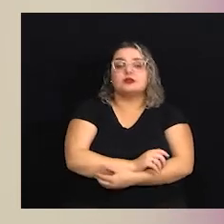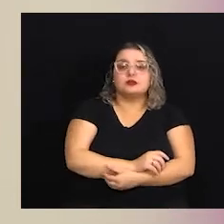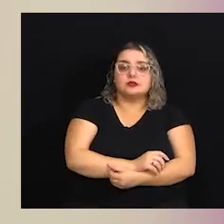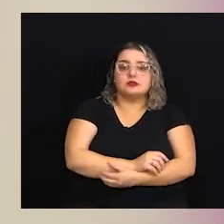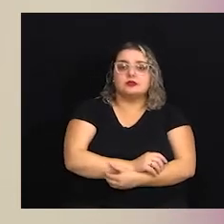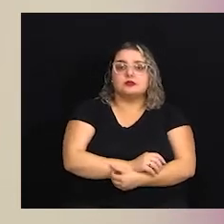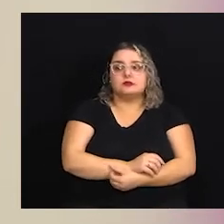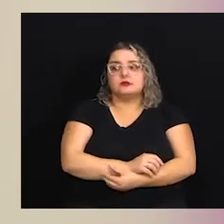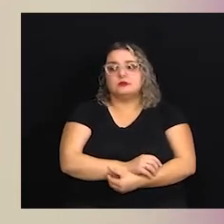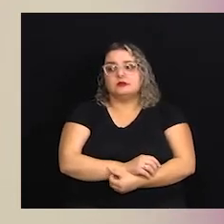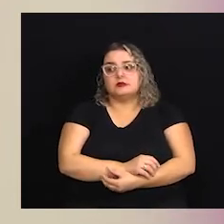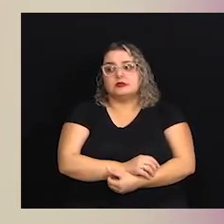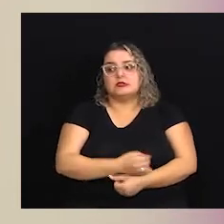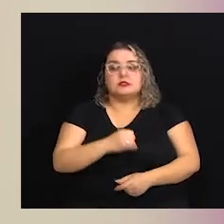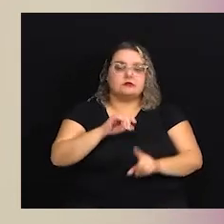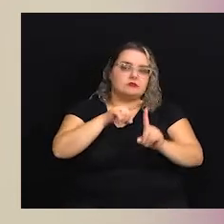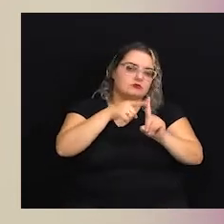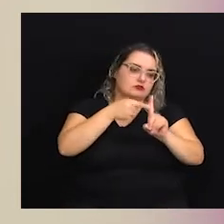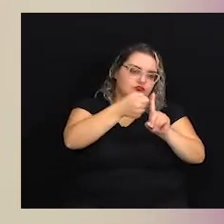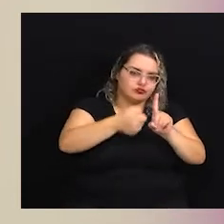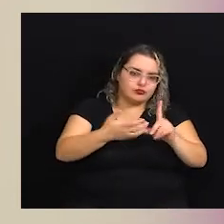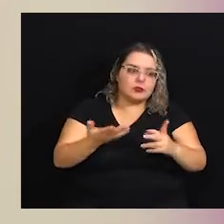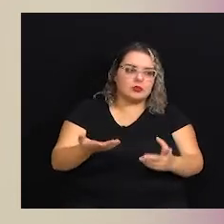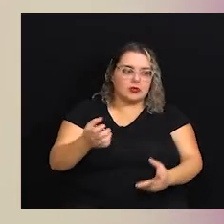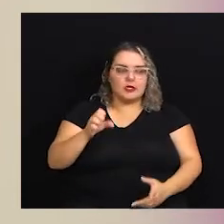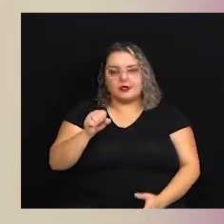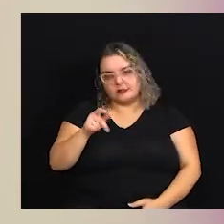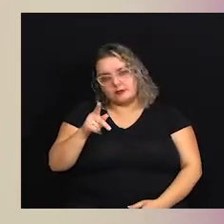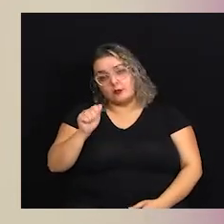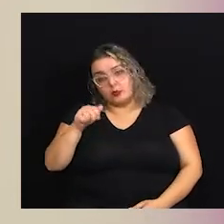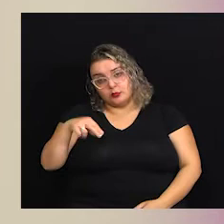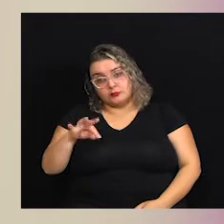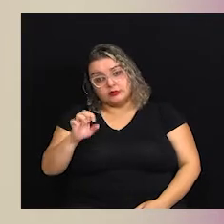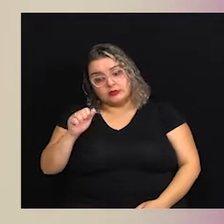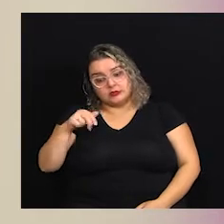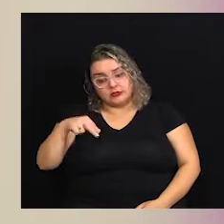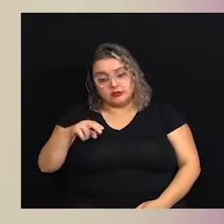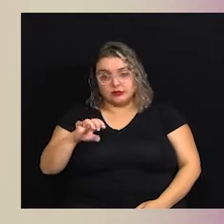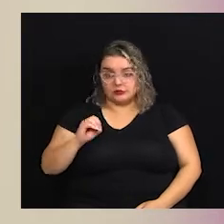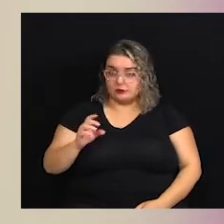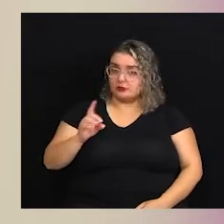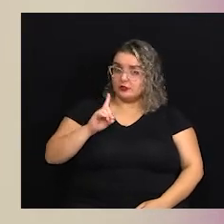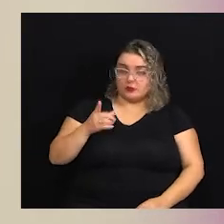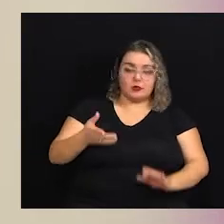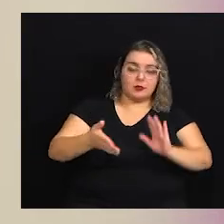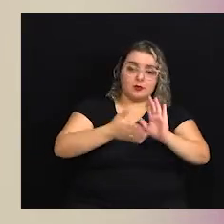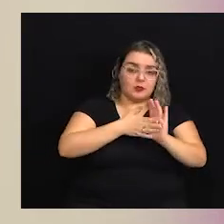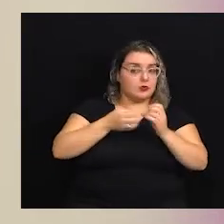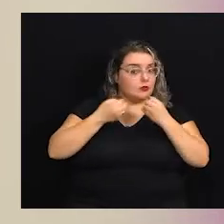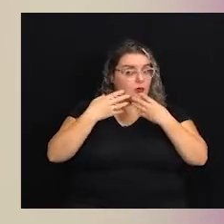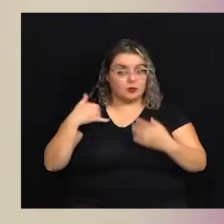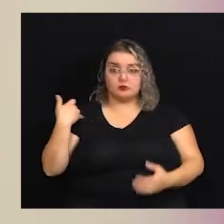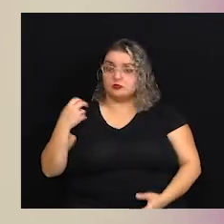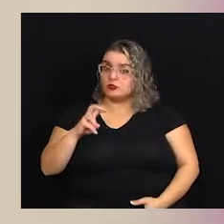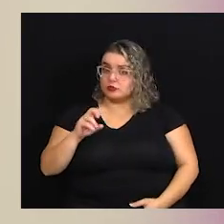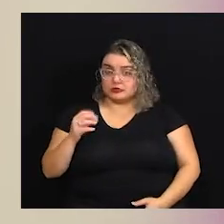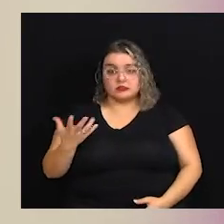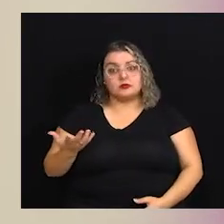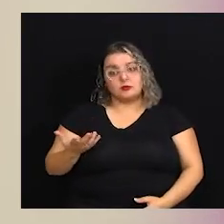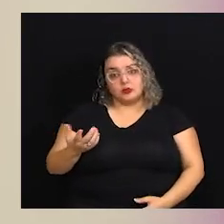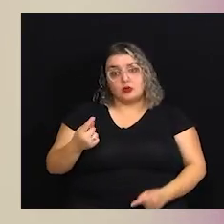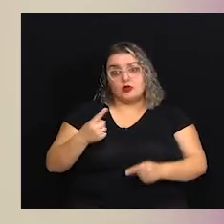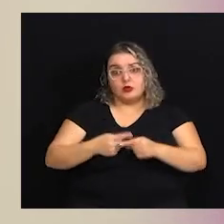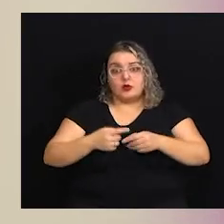algo espontâneo. Então, nem é uma boa proposta para engravidar aí com 50